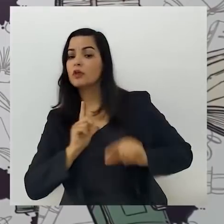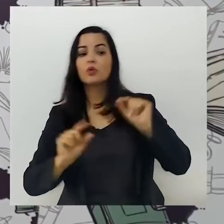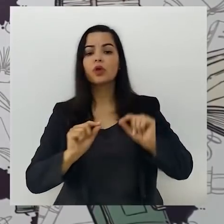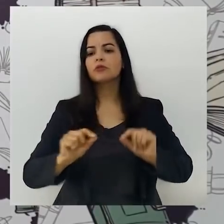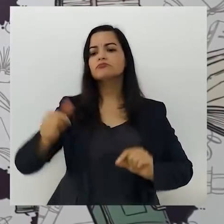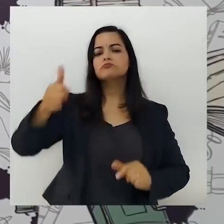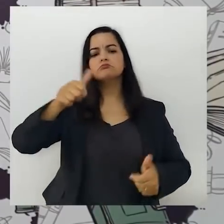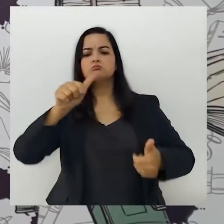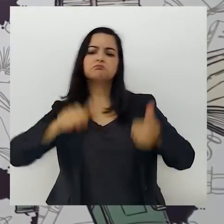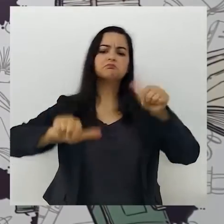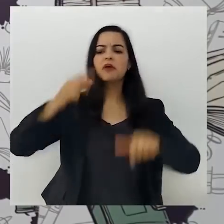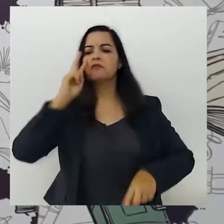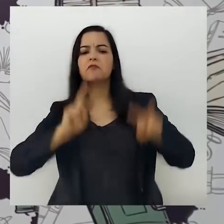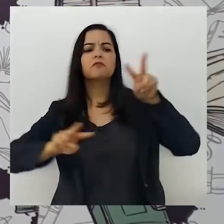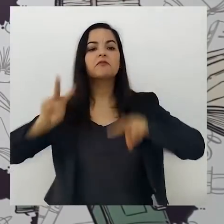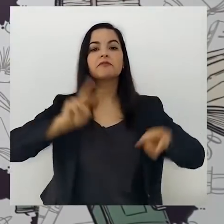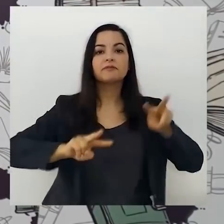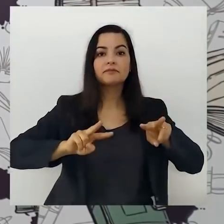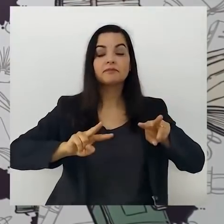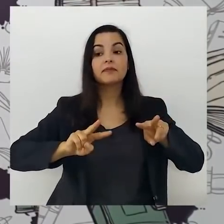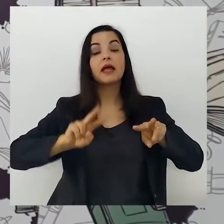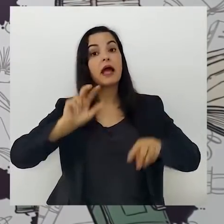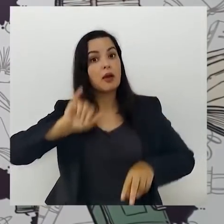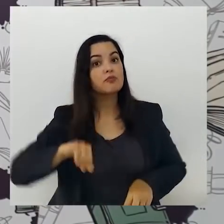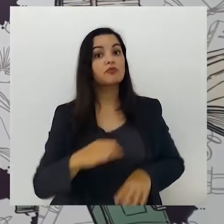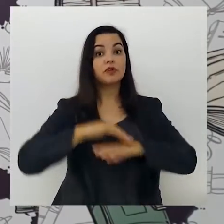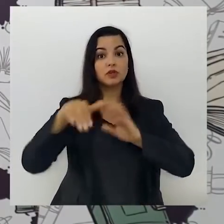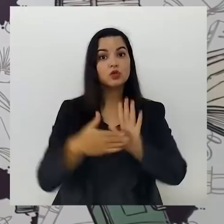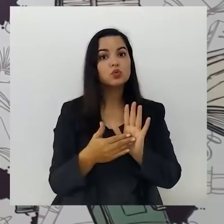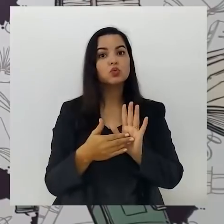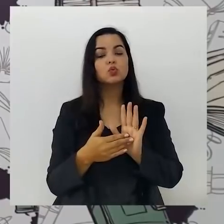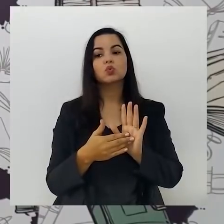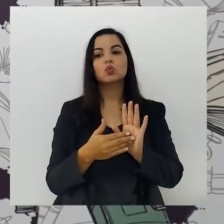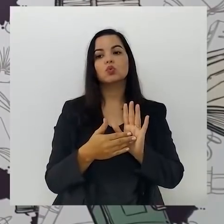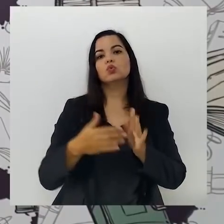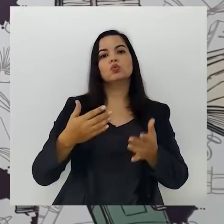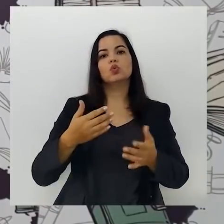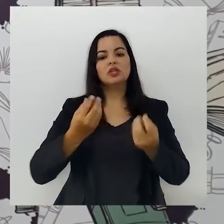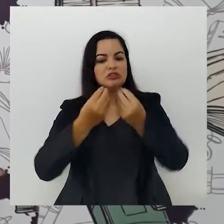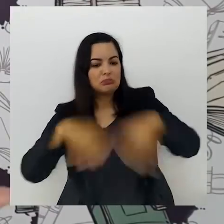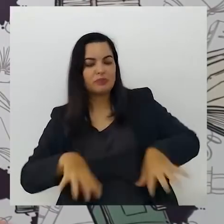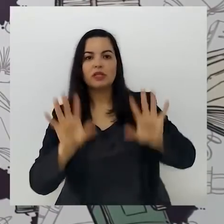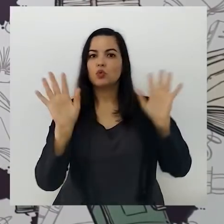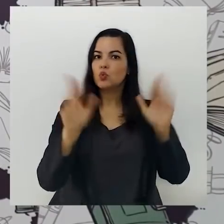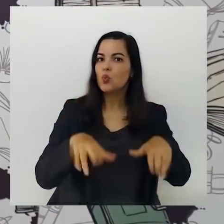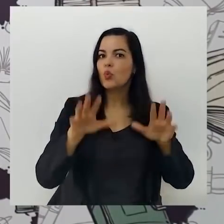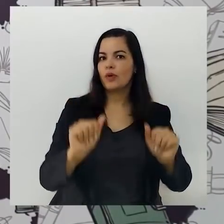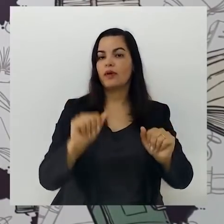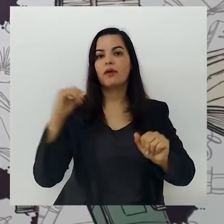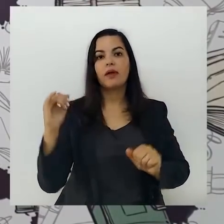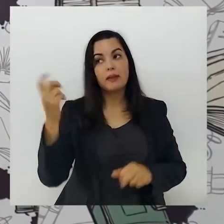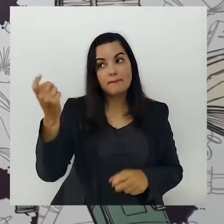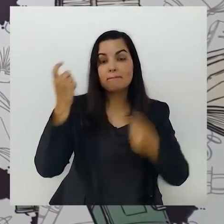têm aí, reaproveitando tudo, sem desperdiçar outros recursos, tá bom? Essa preocupação é